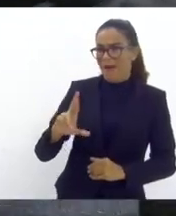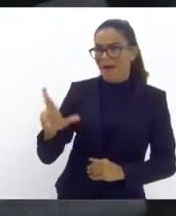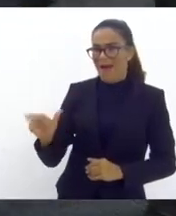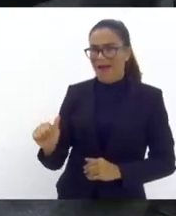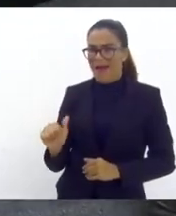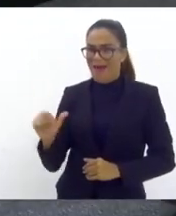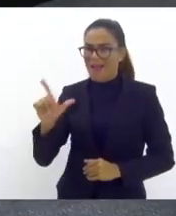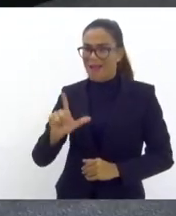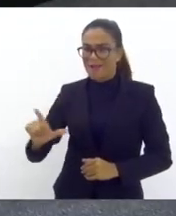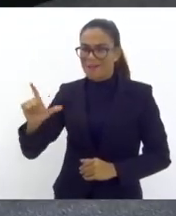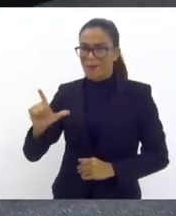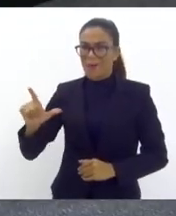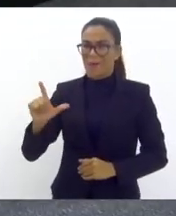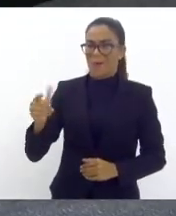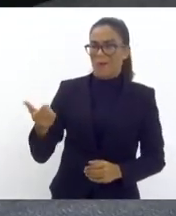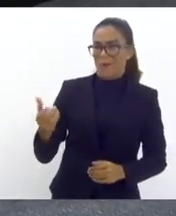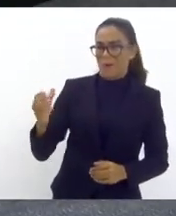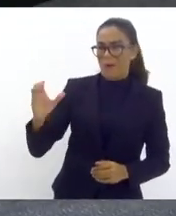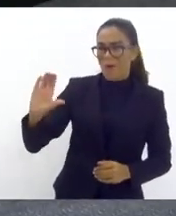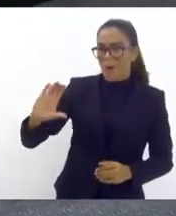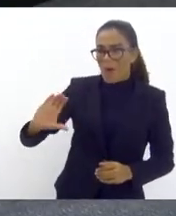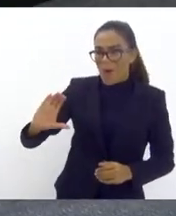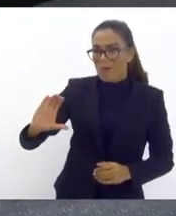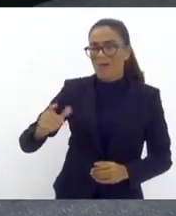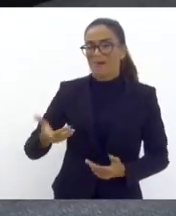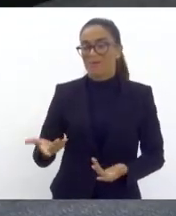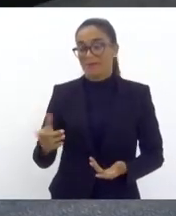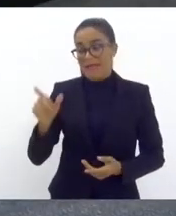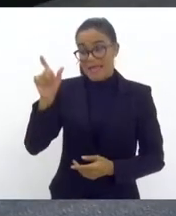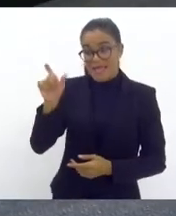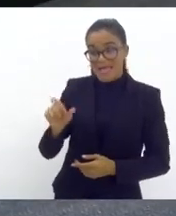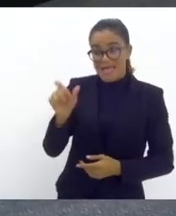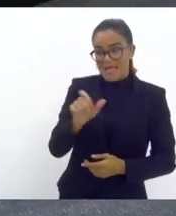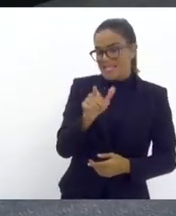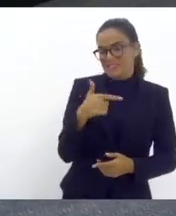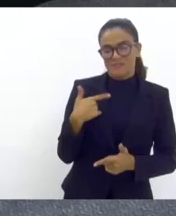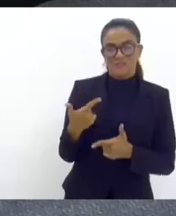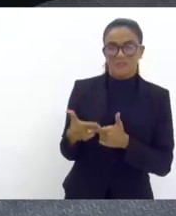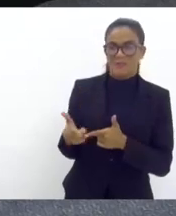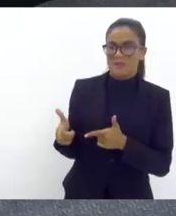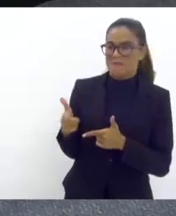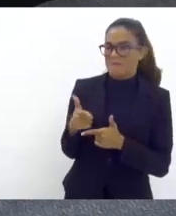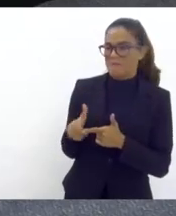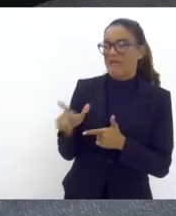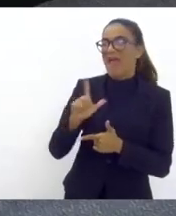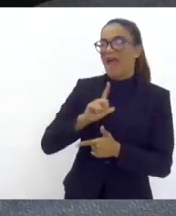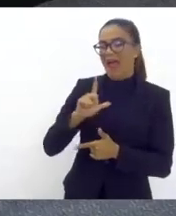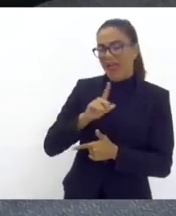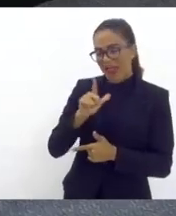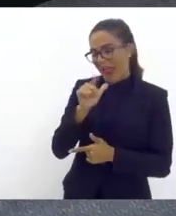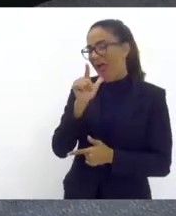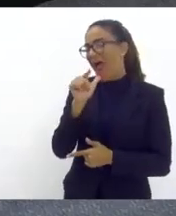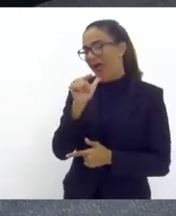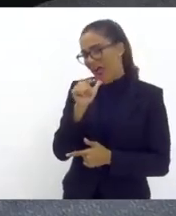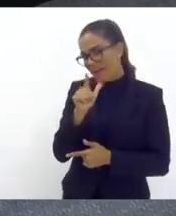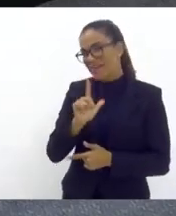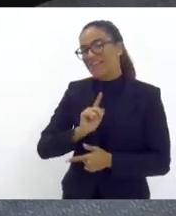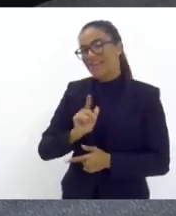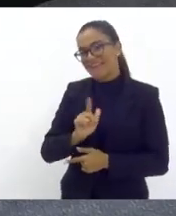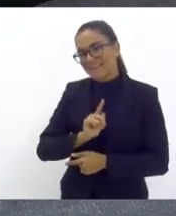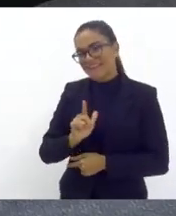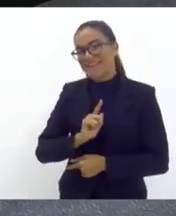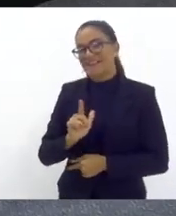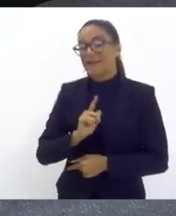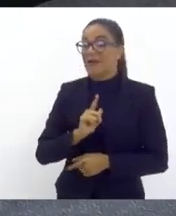Leblon é Copacabana Jardim esse não tem problema Ratinho eles tem água vai faltar água lá em São João de Meriti